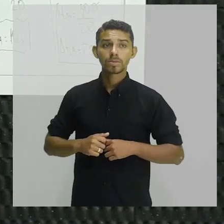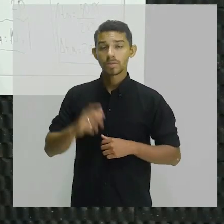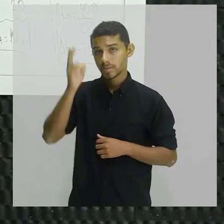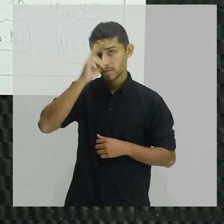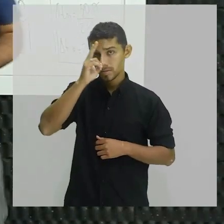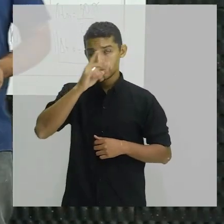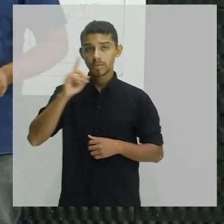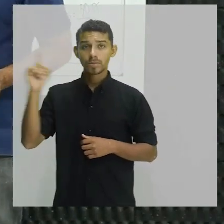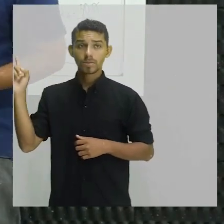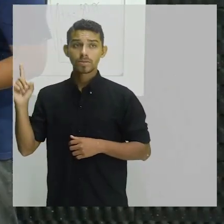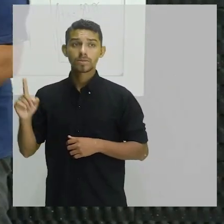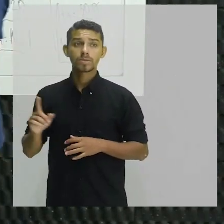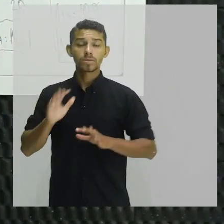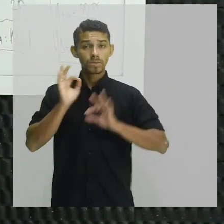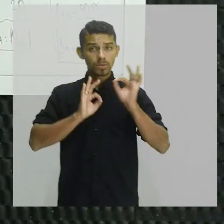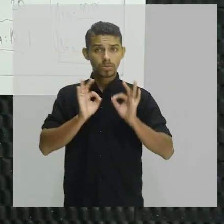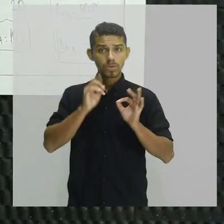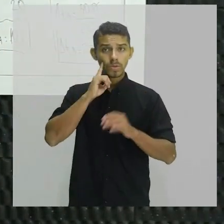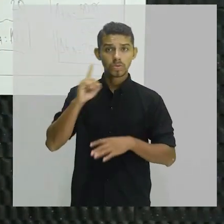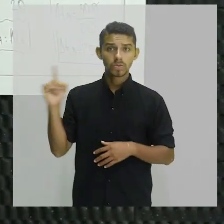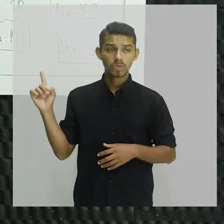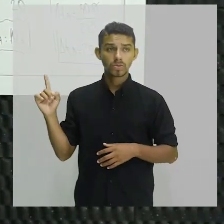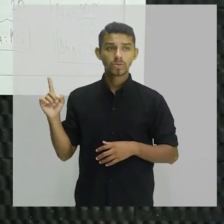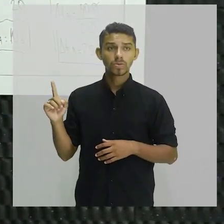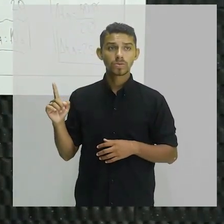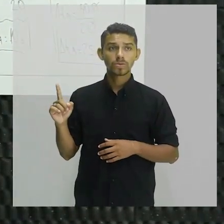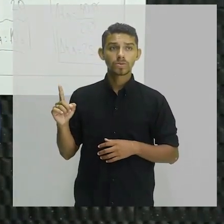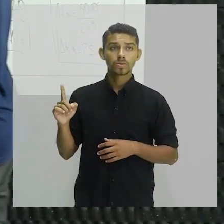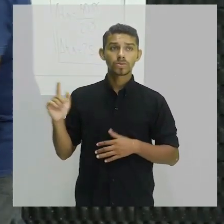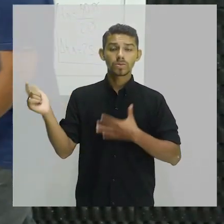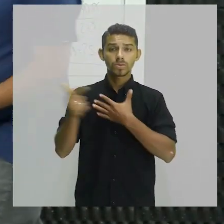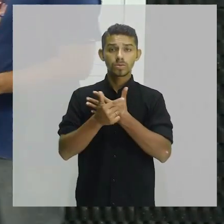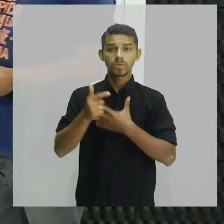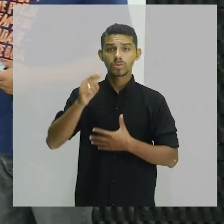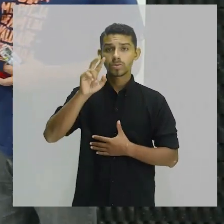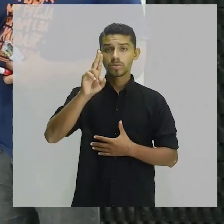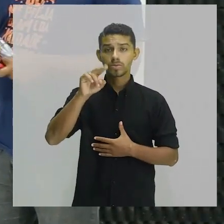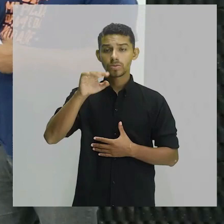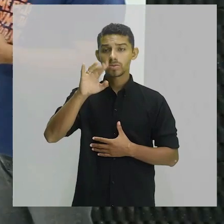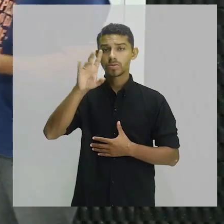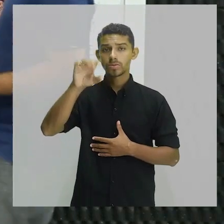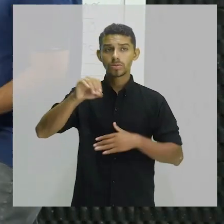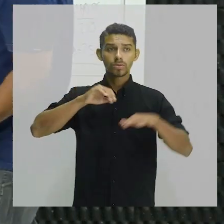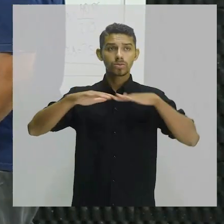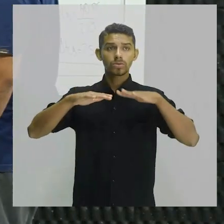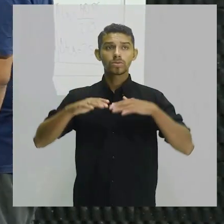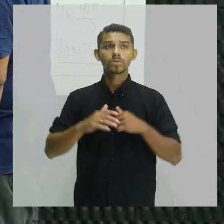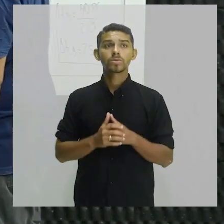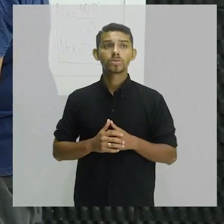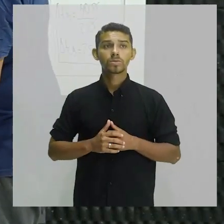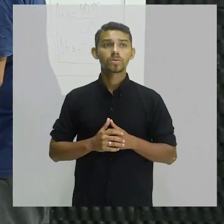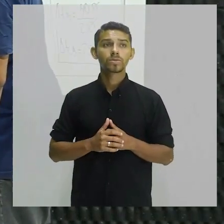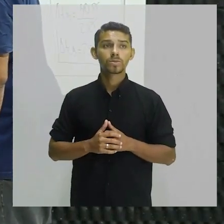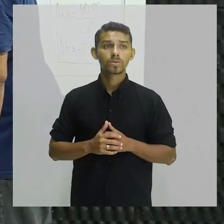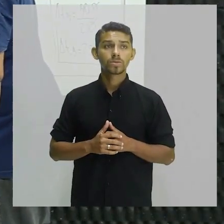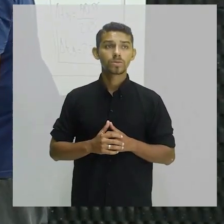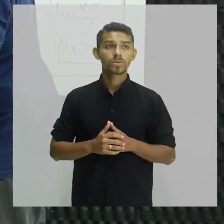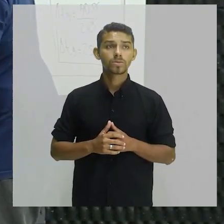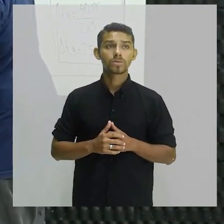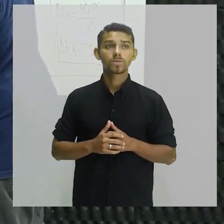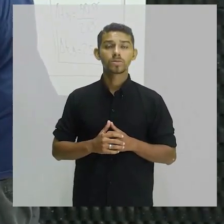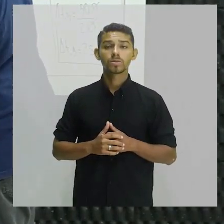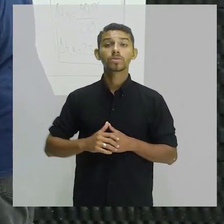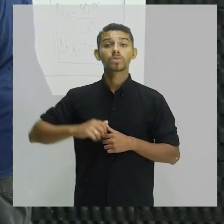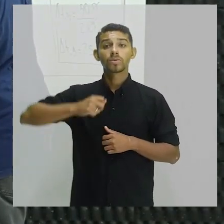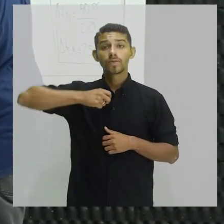que a questão, ela mexe aqui, ó, com as funções do movimento uniformemente variado. Então eu tenho aqui, ó, a função velocidade,